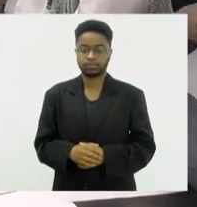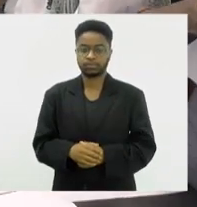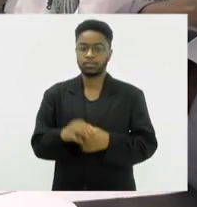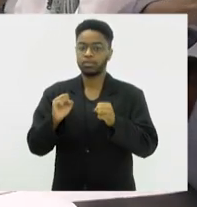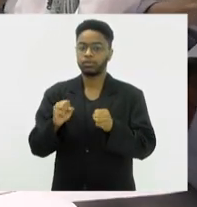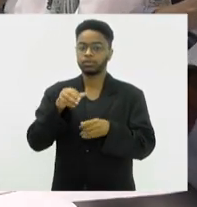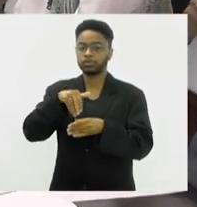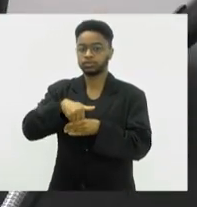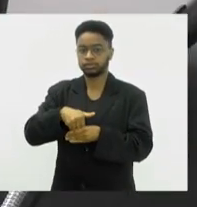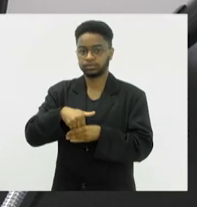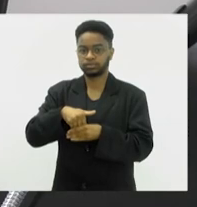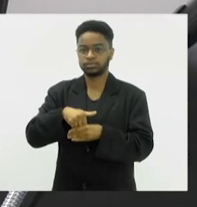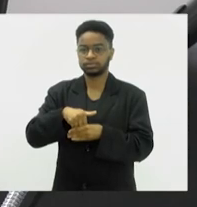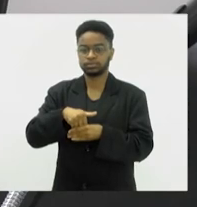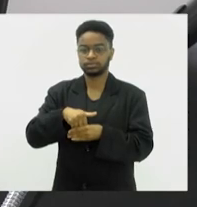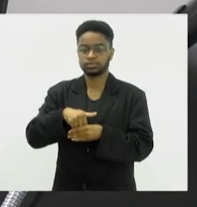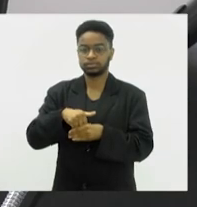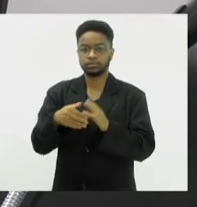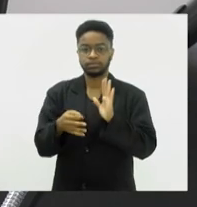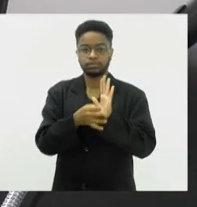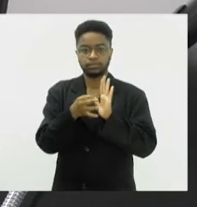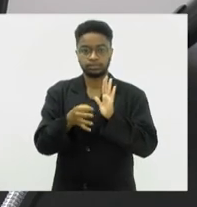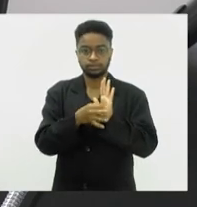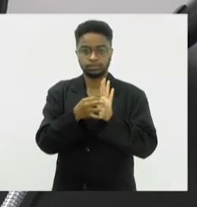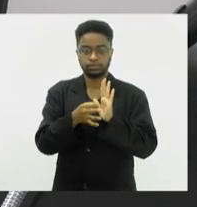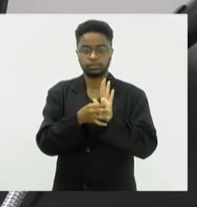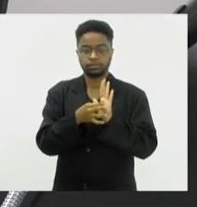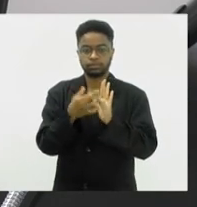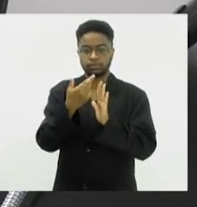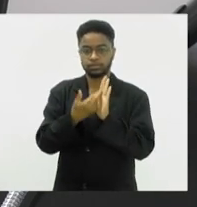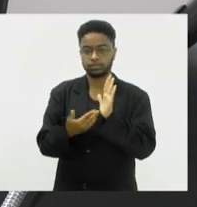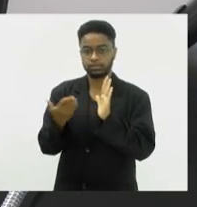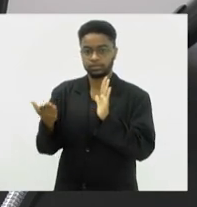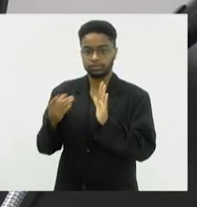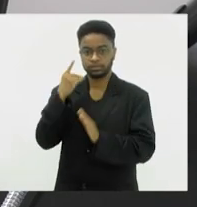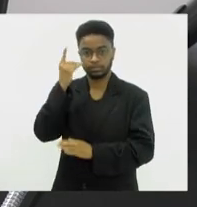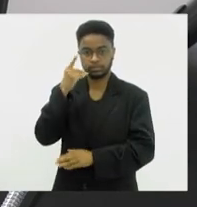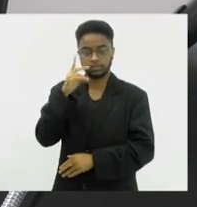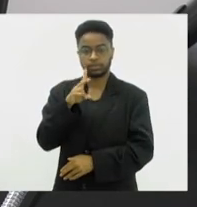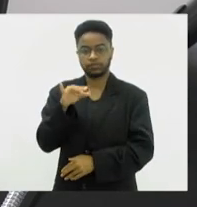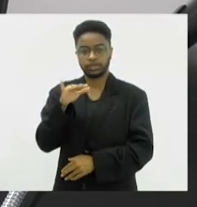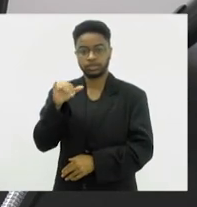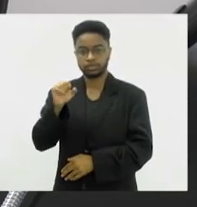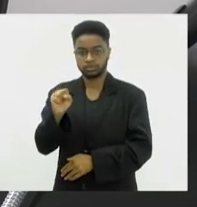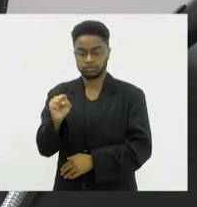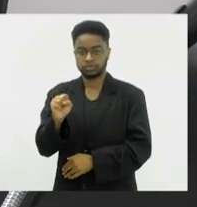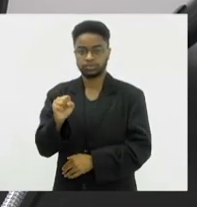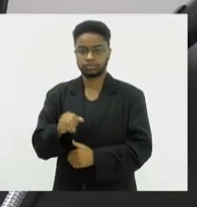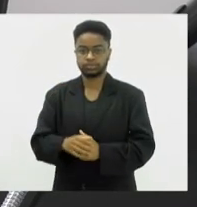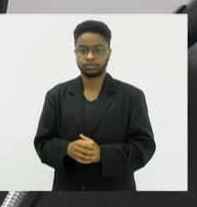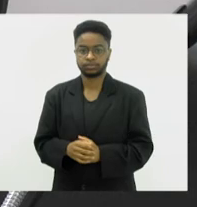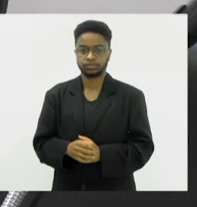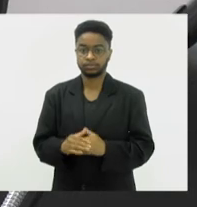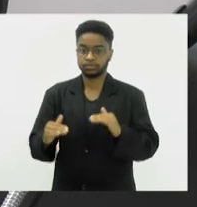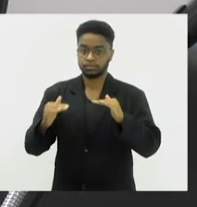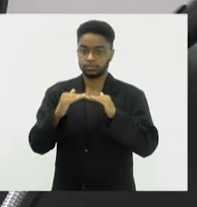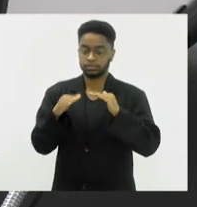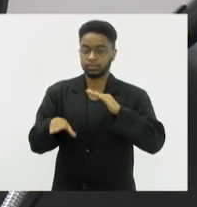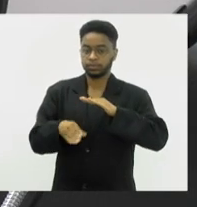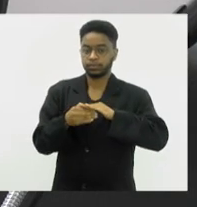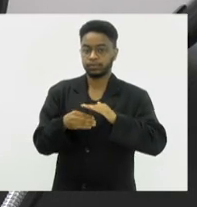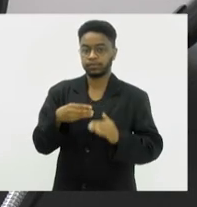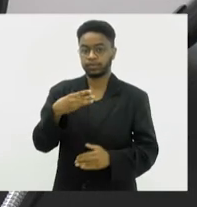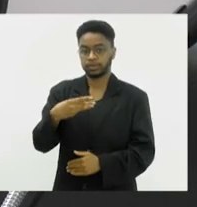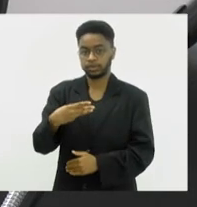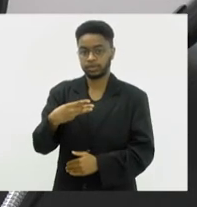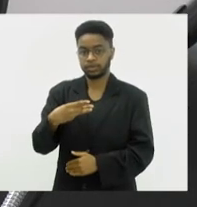Em votação, o parecer do relator, deputado Vinícius Cozzolino, favorável às emendas